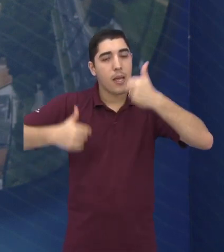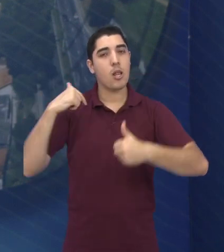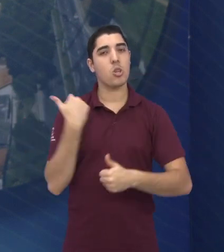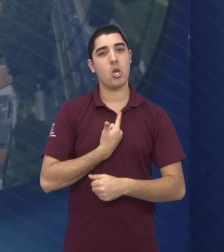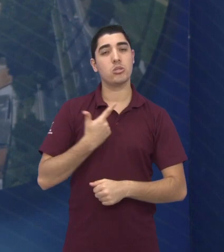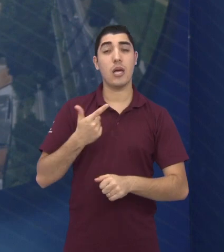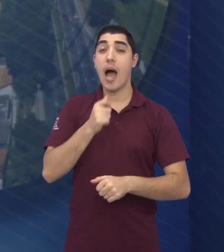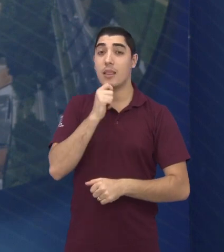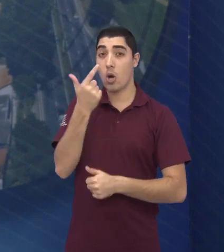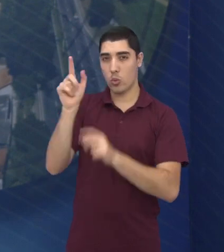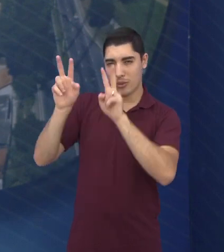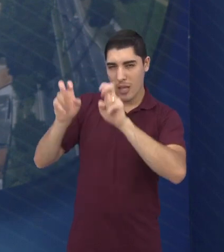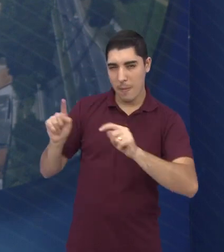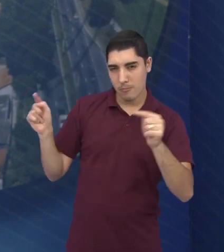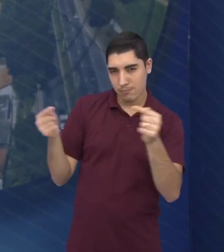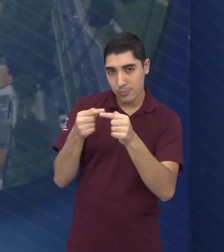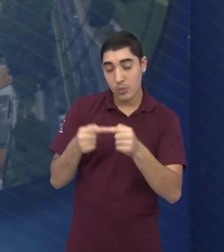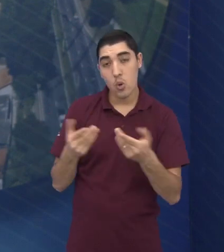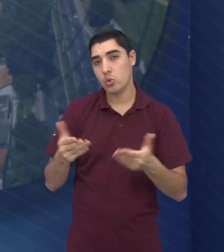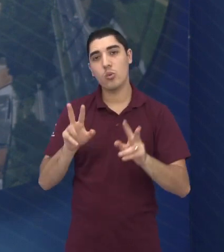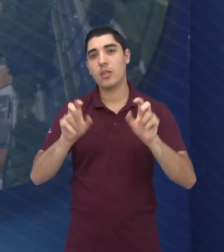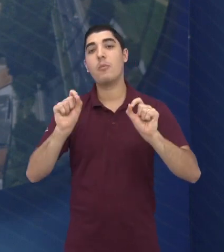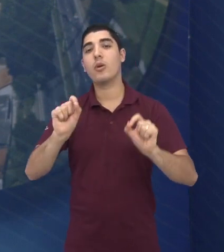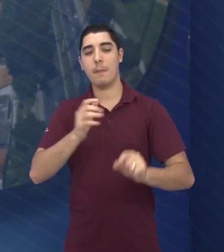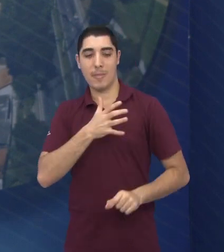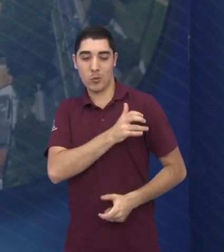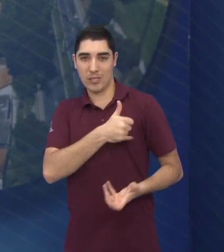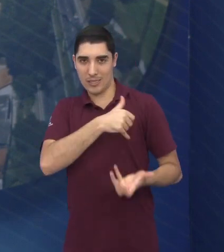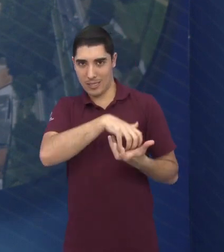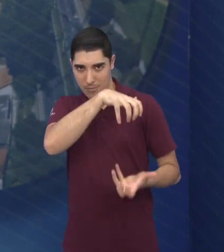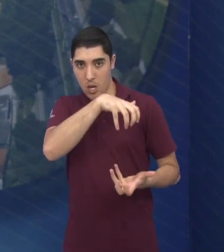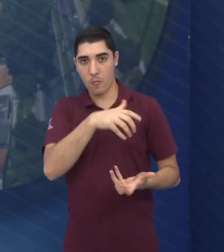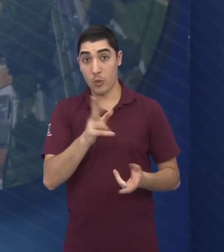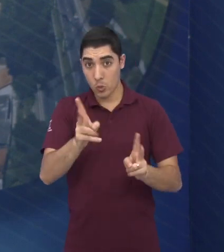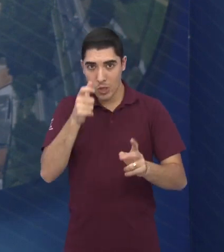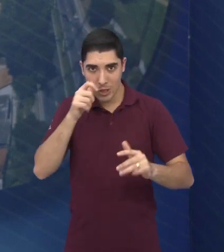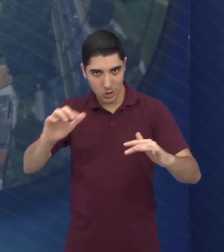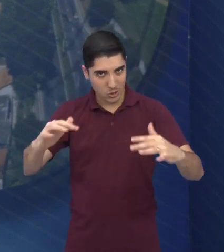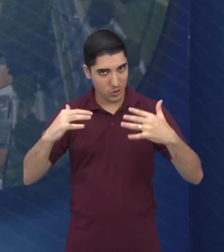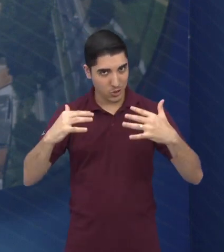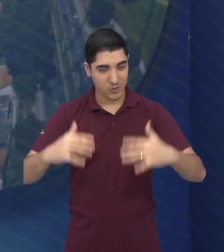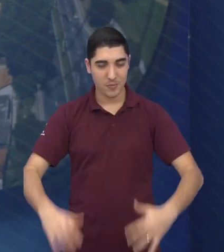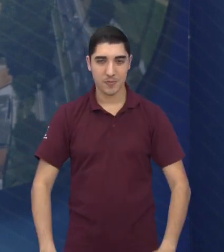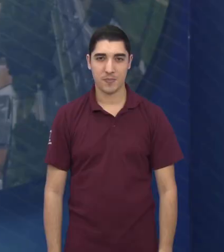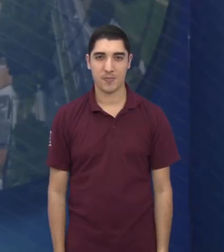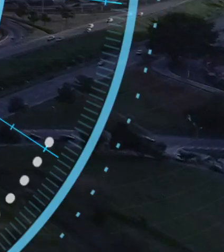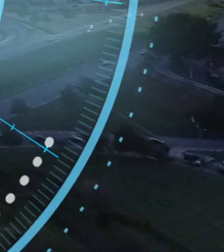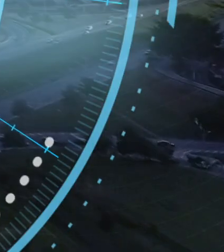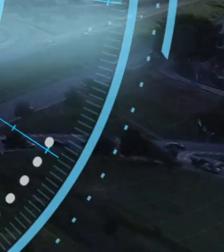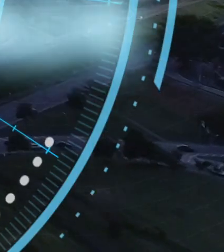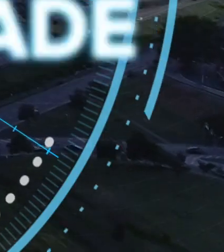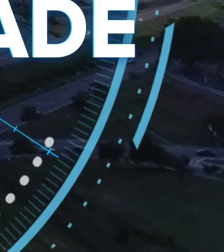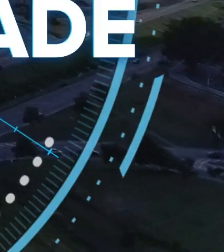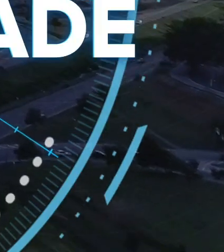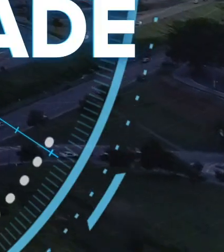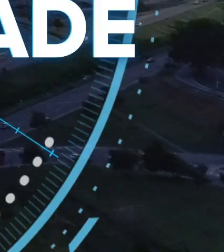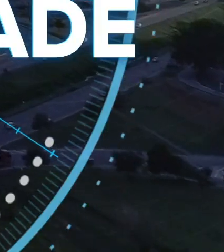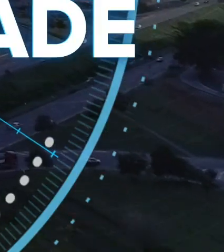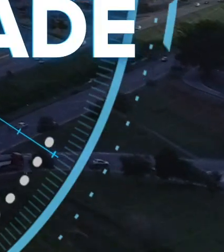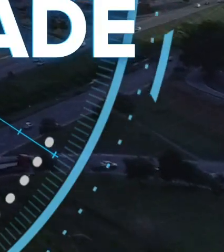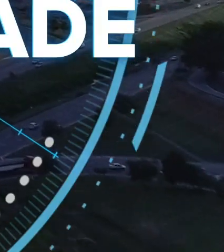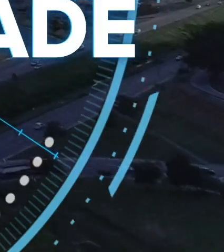esse tema e abordar ainda muito mais. Hoje estamos falando sobre etarismo. Fique com a gente, voltamos já já.